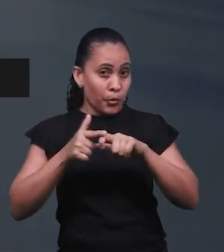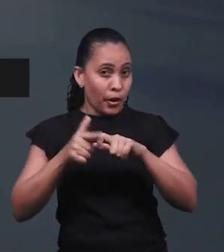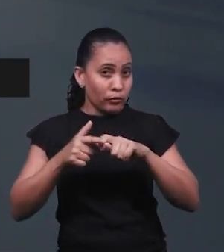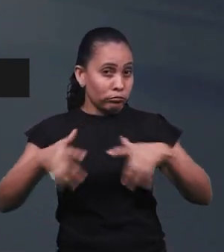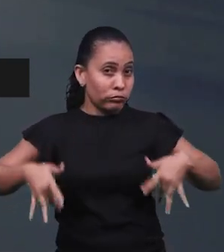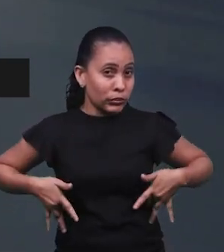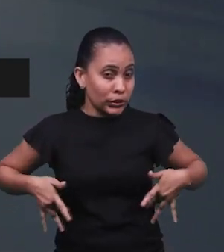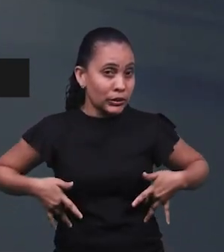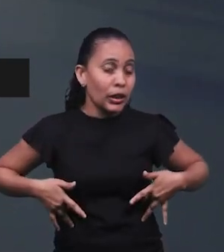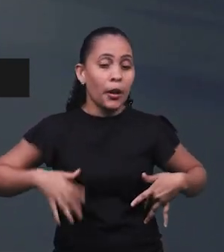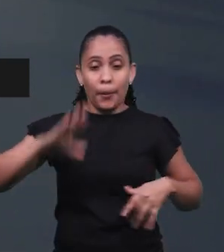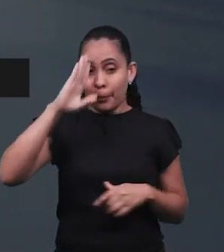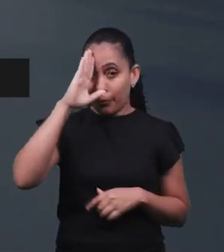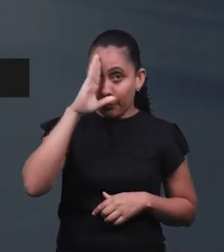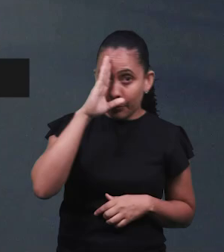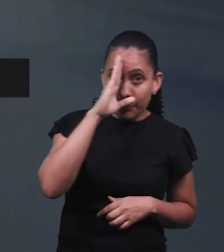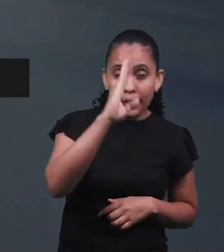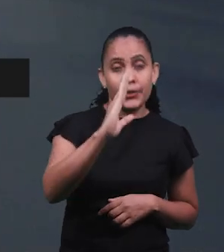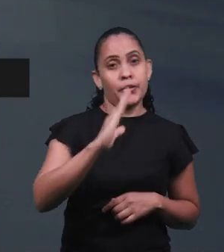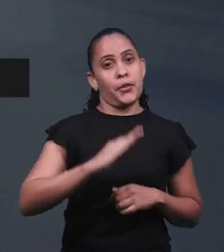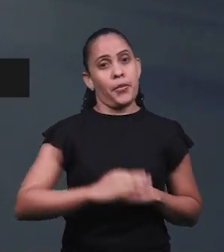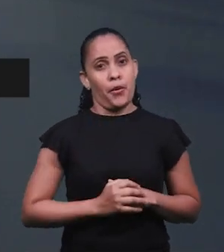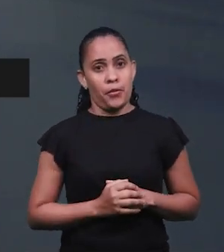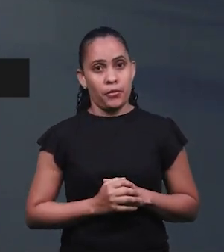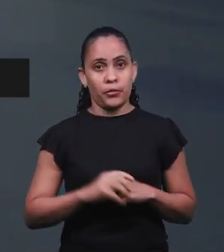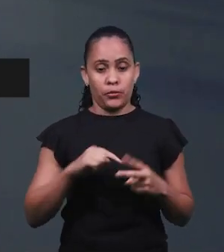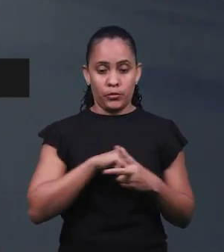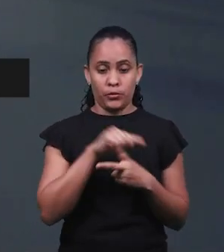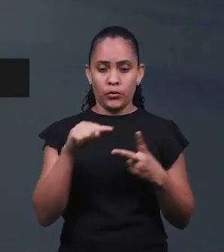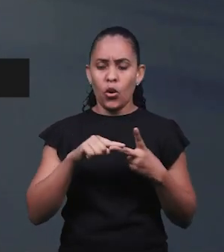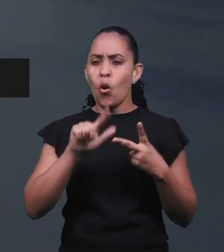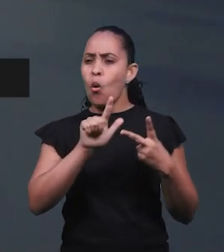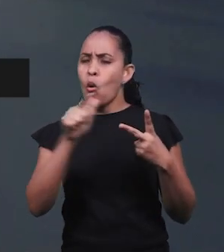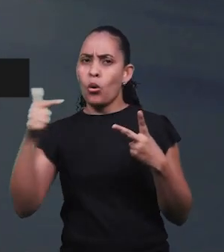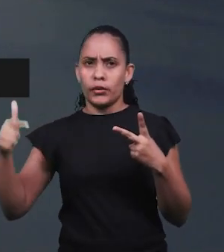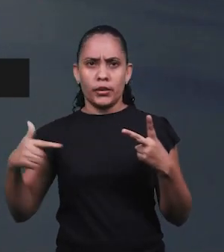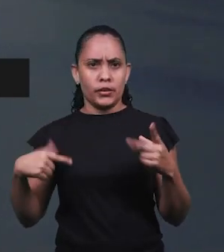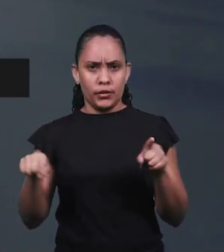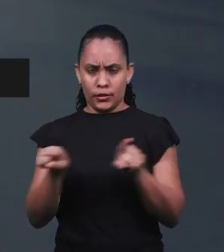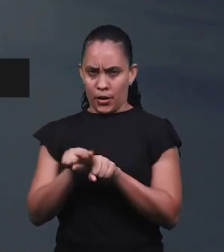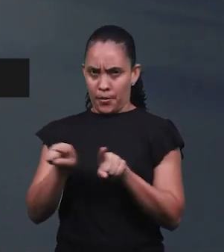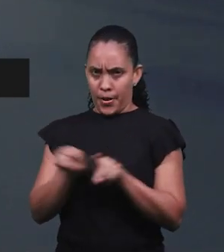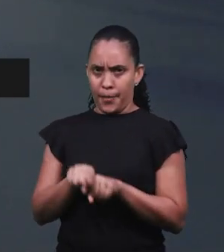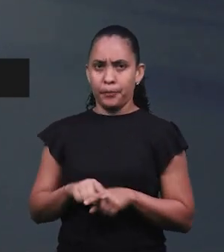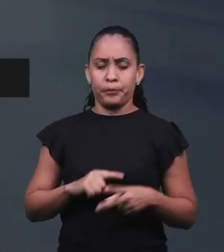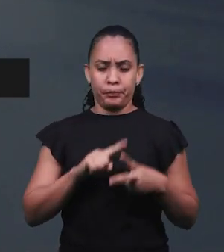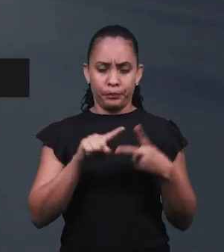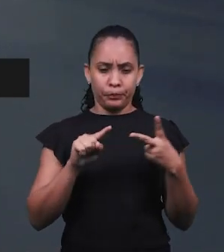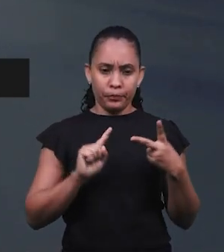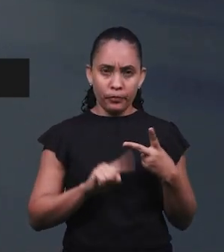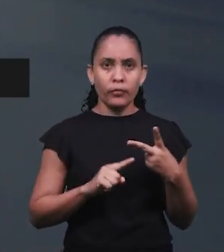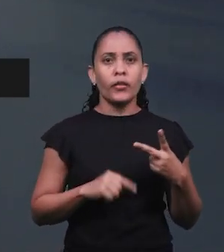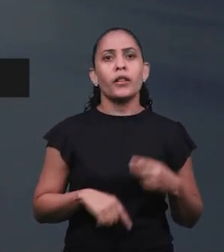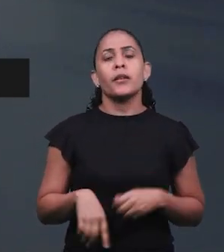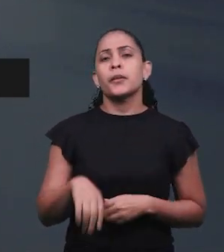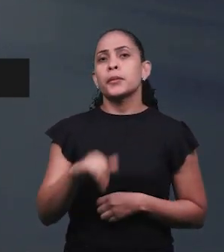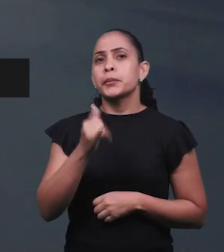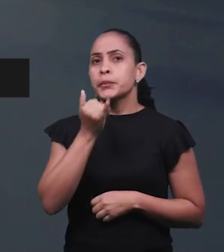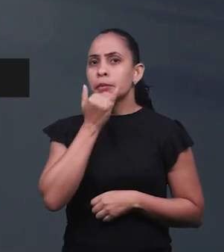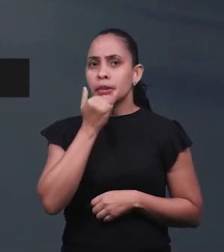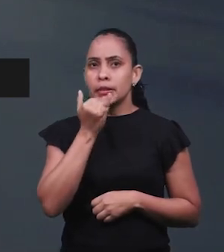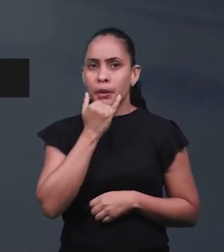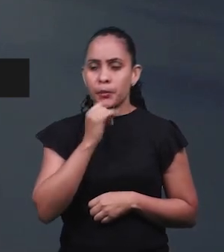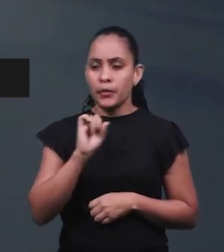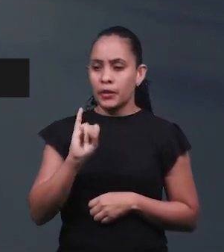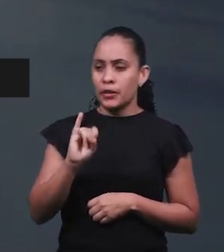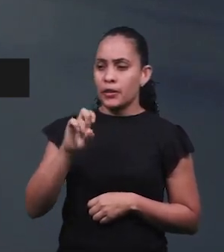2 principais causas de doença renal crônica. Nós temos outras, pastores. Nós temos outras causas, como, por exemplo,